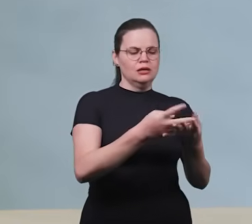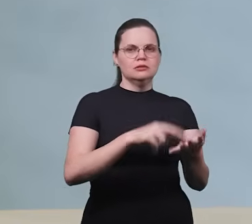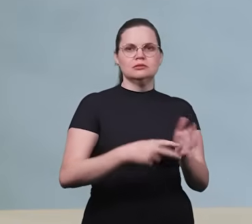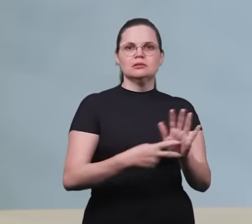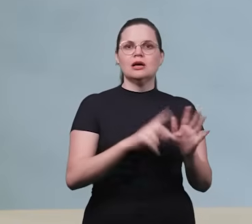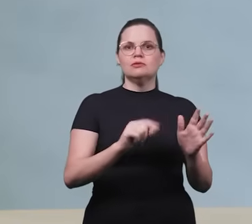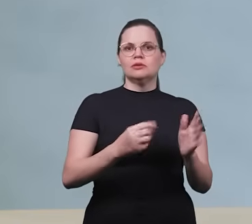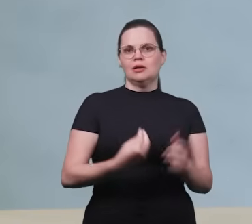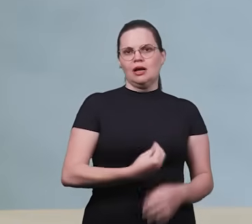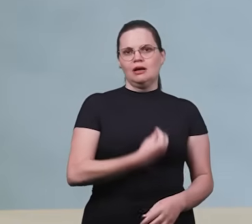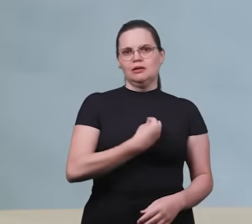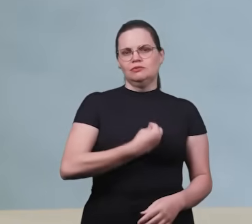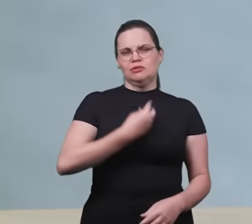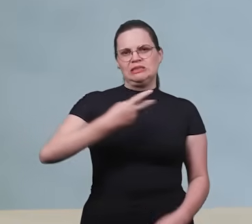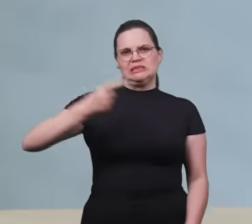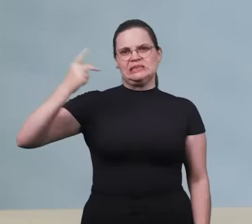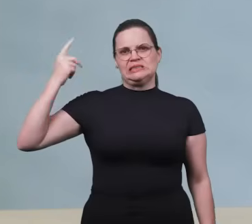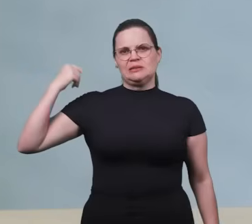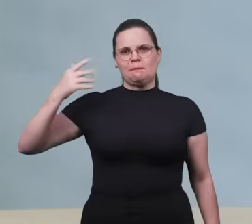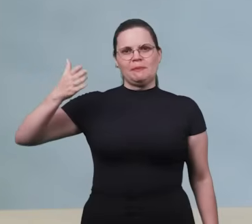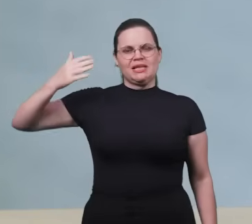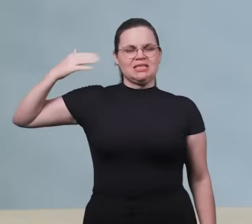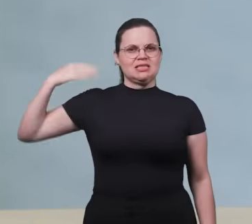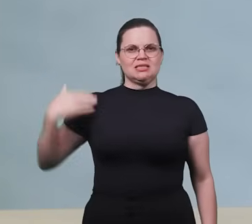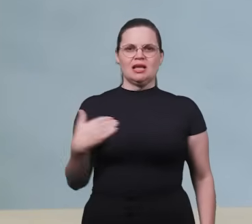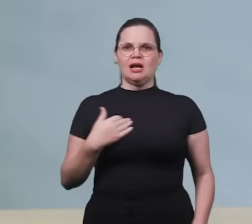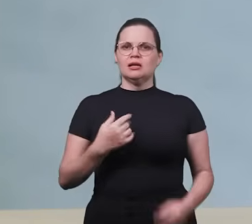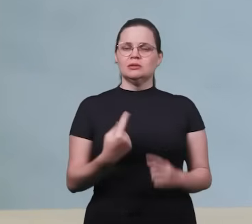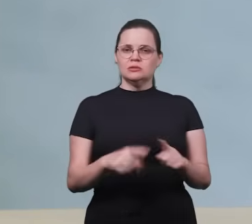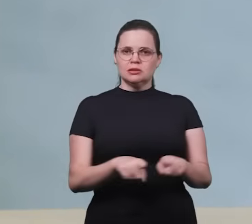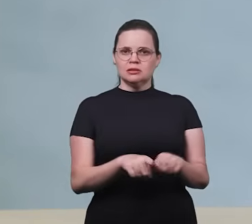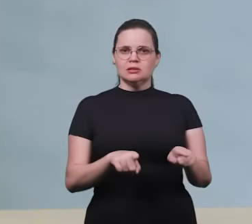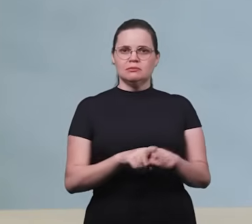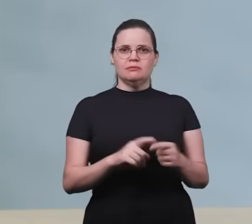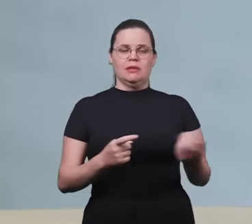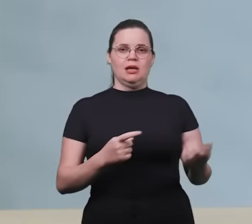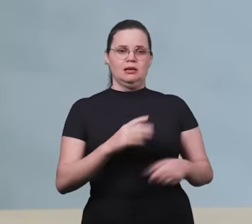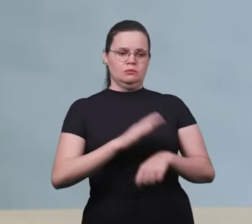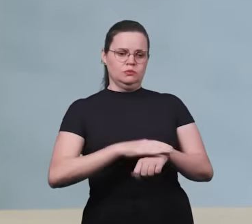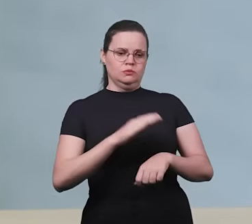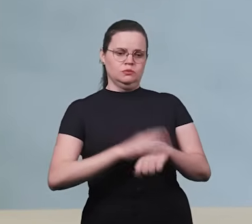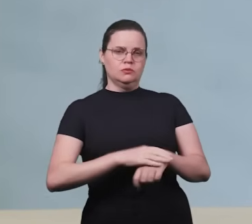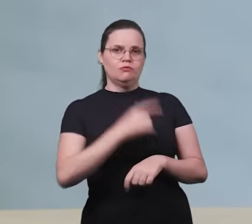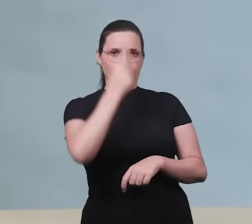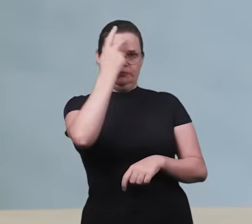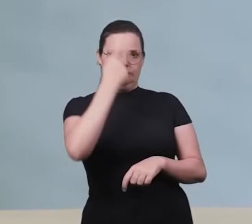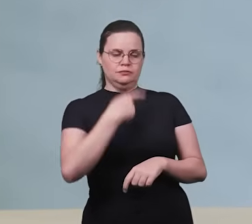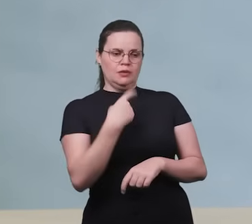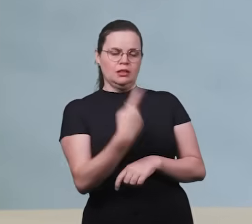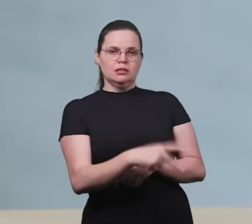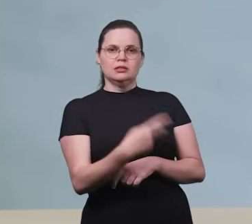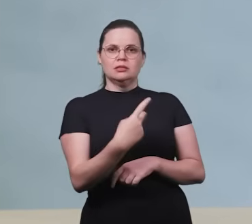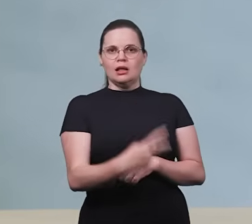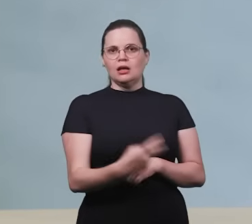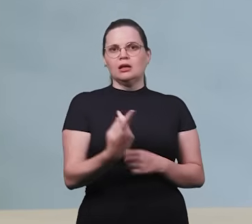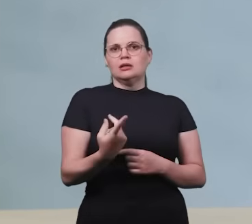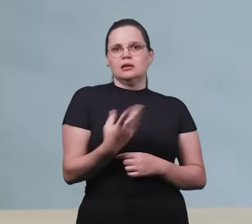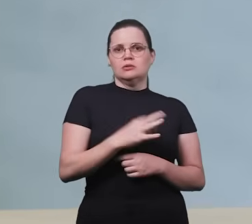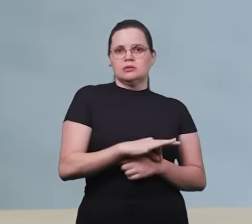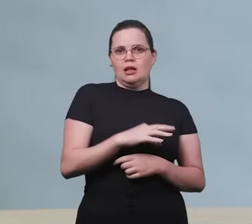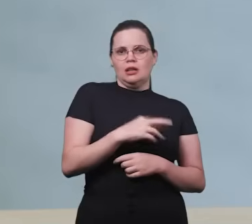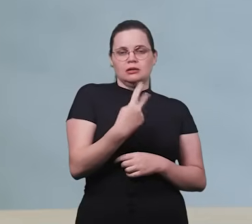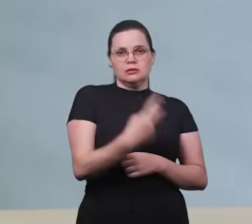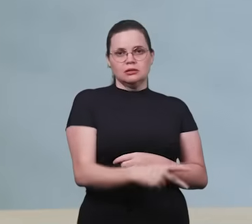ali uma velha vida, representavam o sustento, as seguranças humanas, a estabilidade financeira que